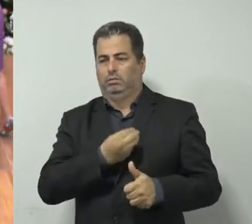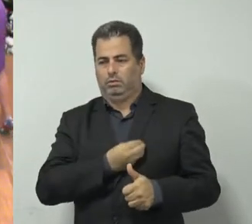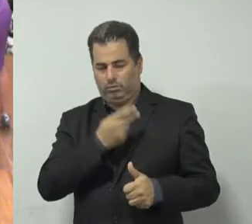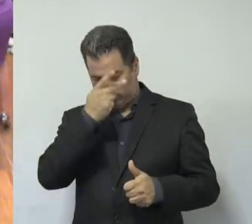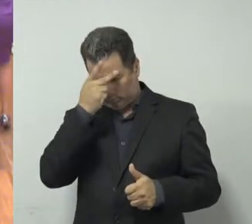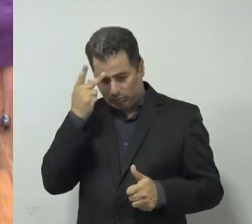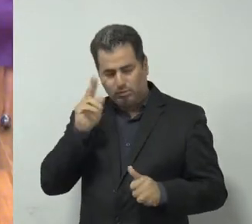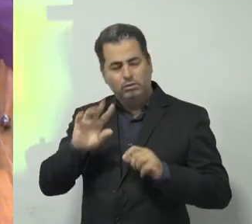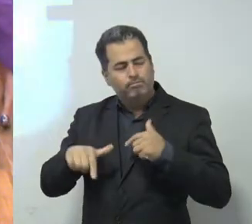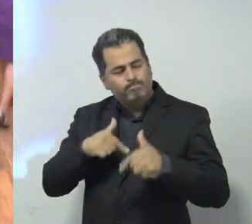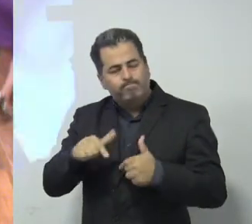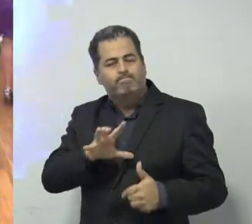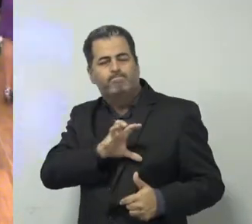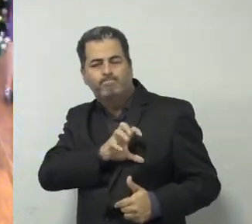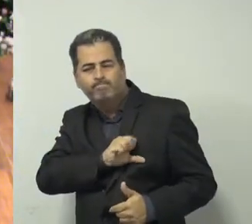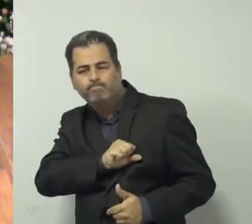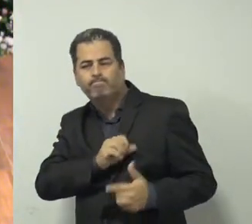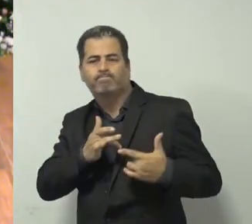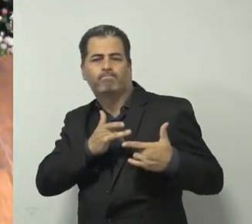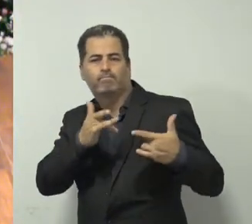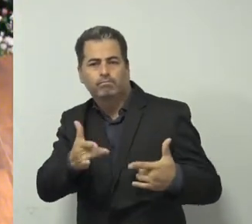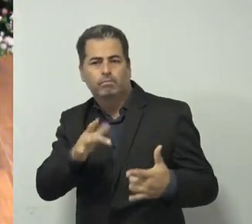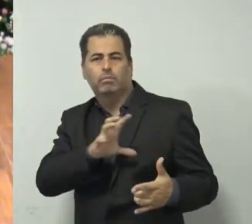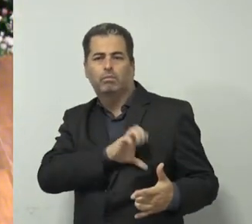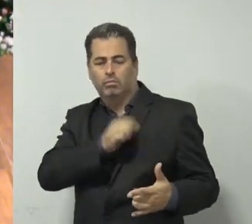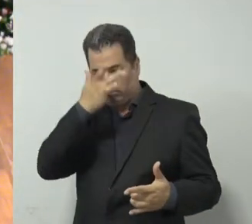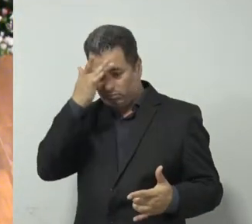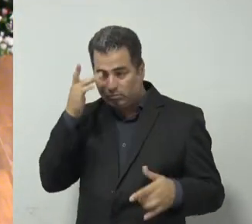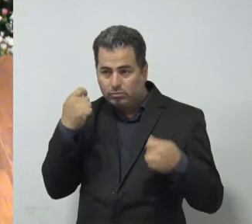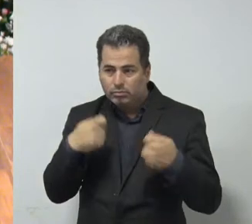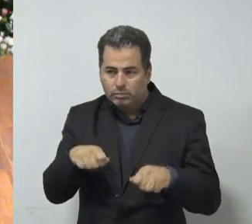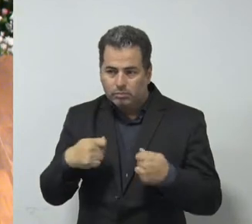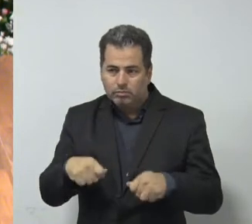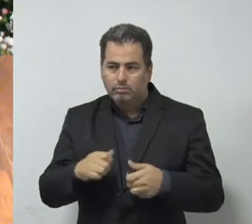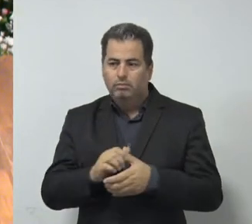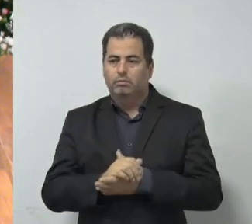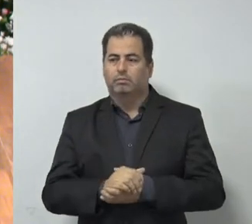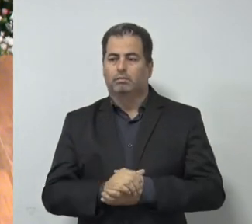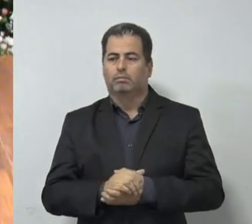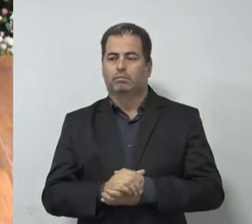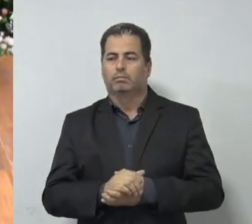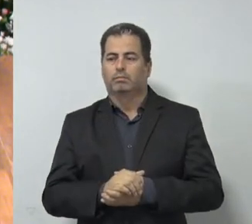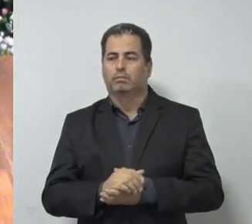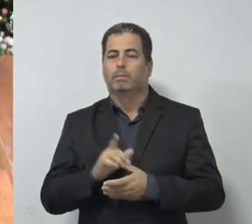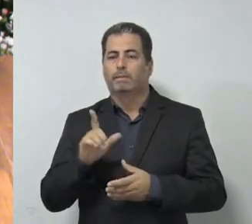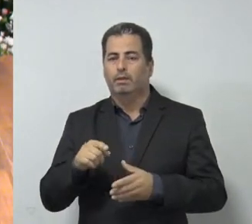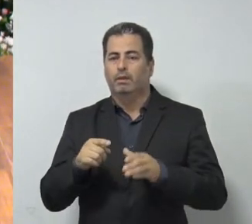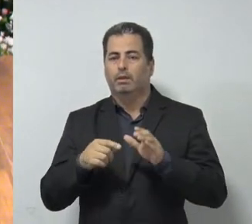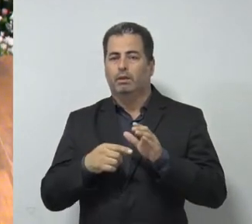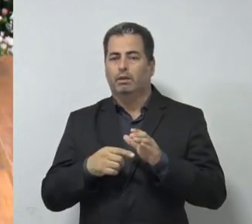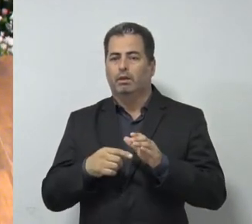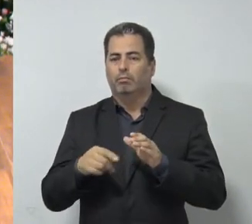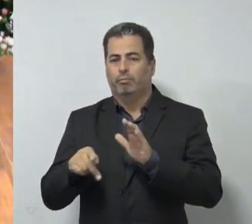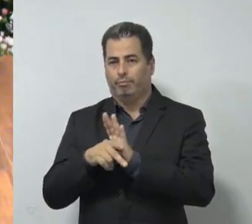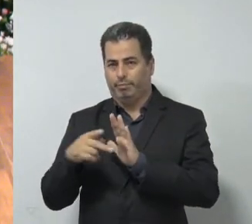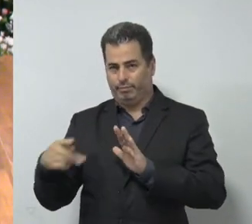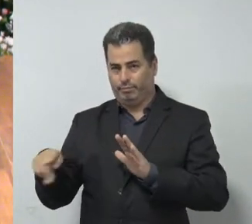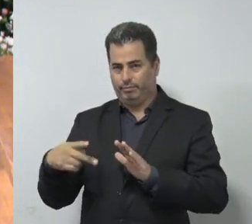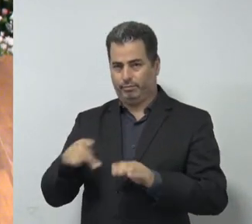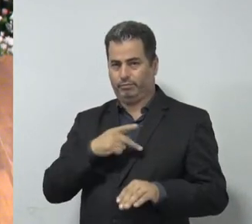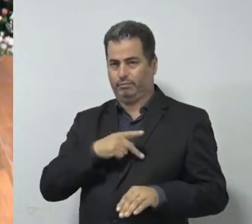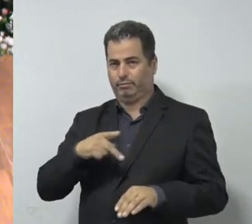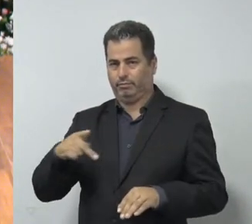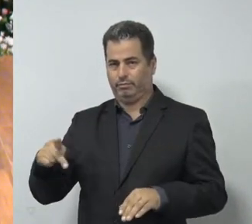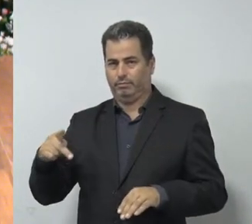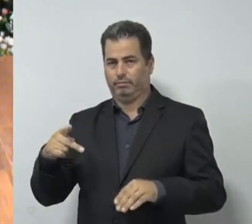muito amor, dedicação e respeito àqueles mais necessitados. É indicação do presidente da